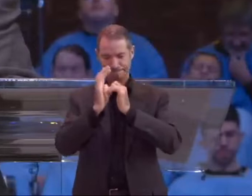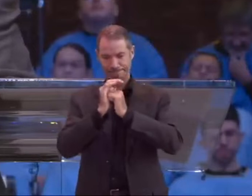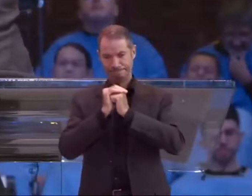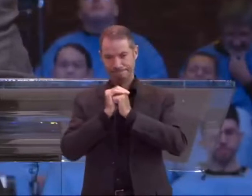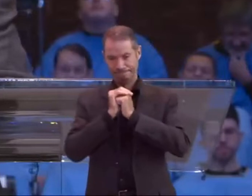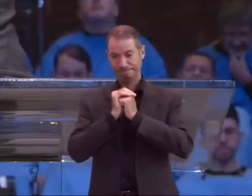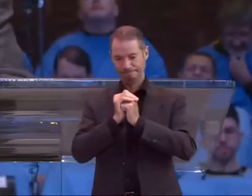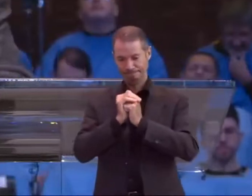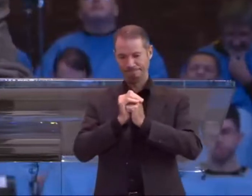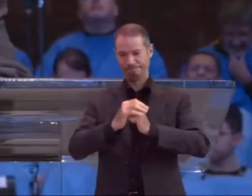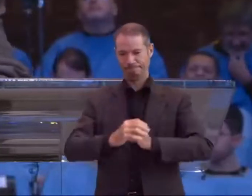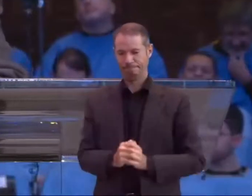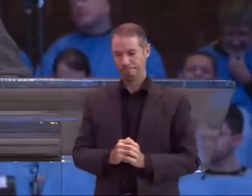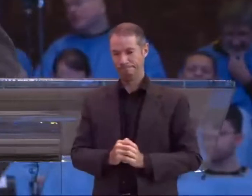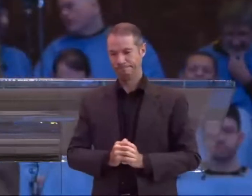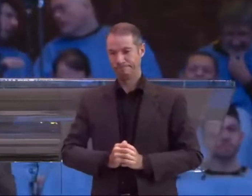Amém e amém.